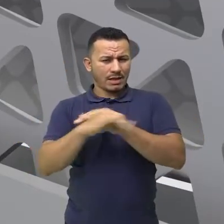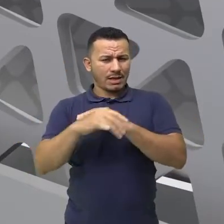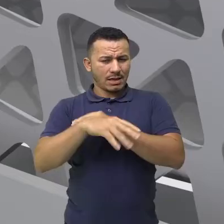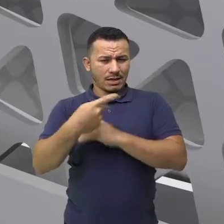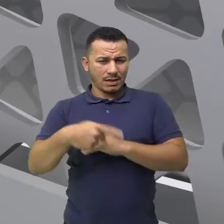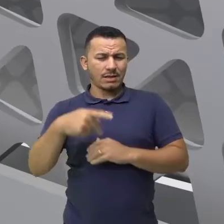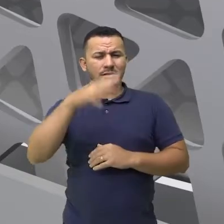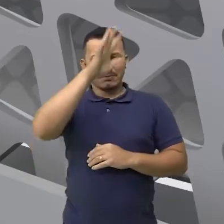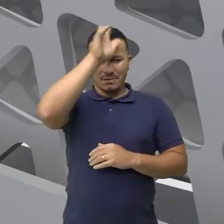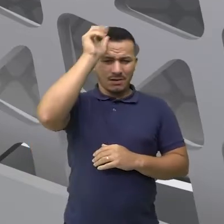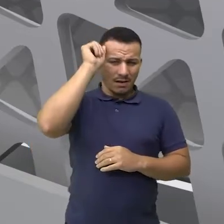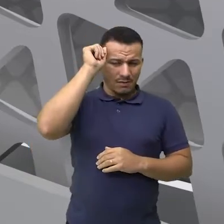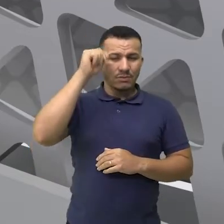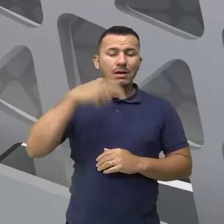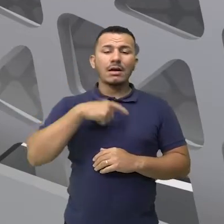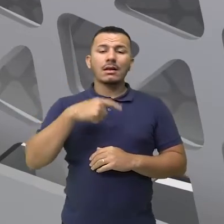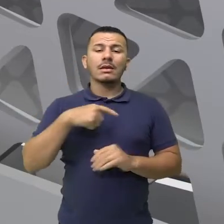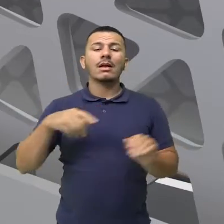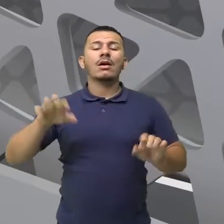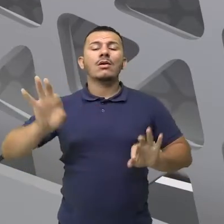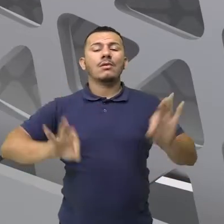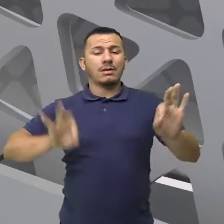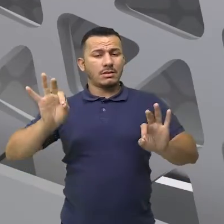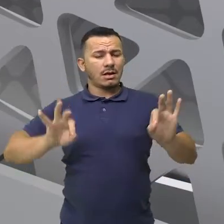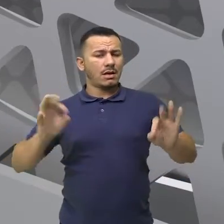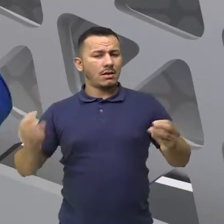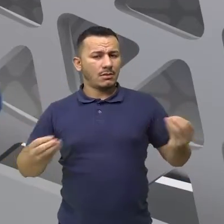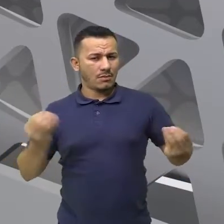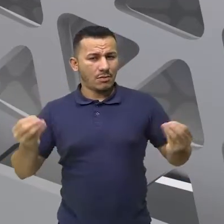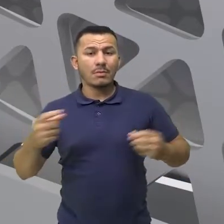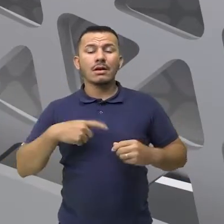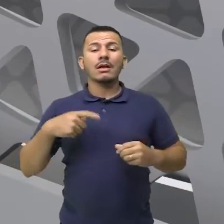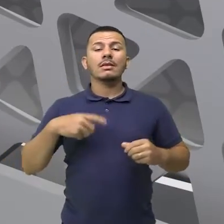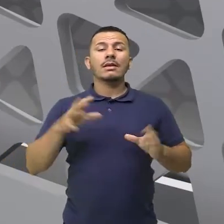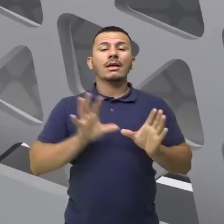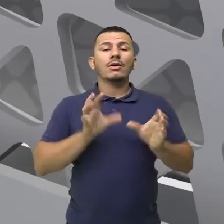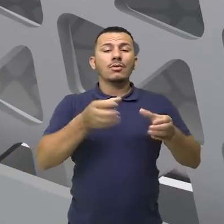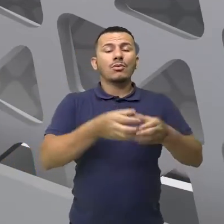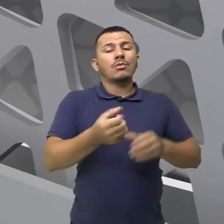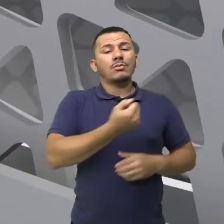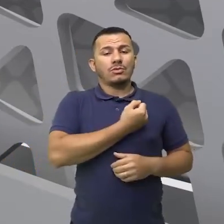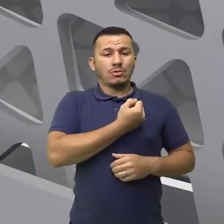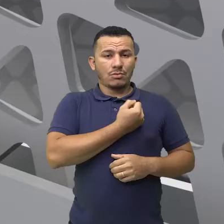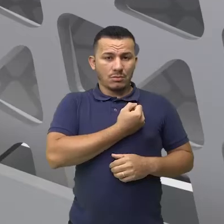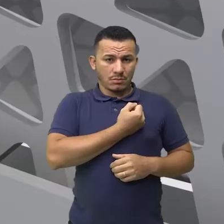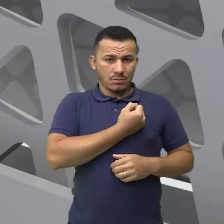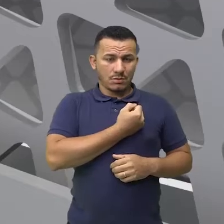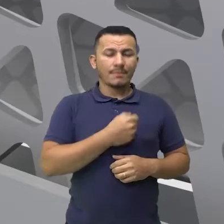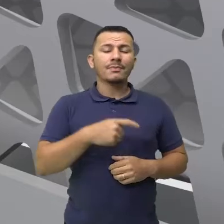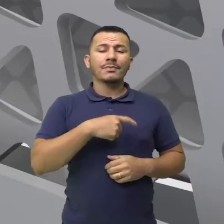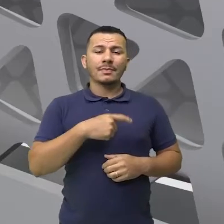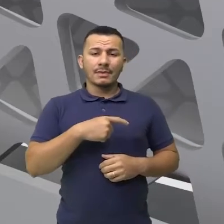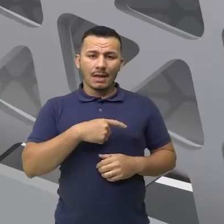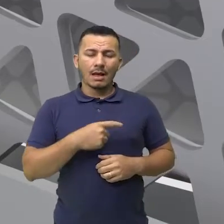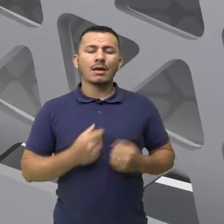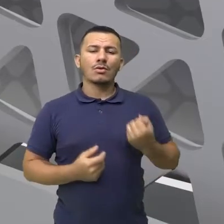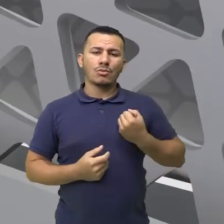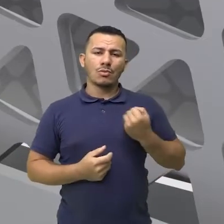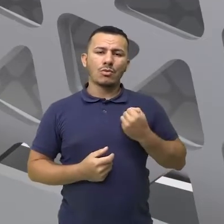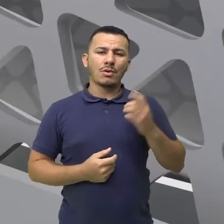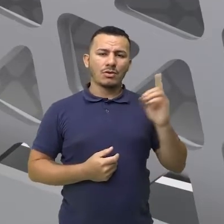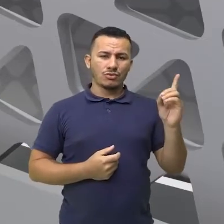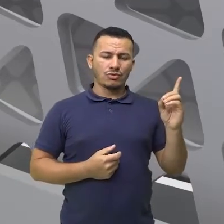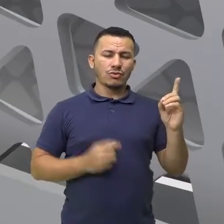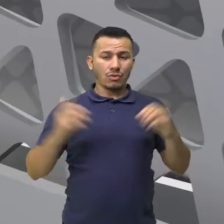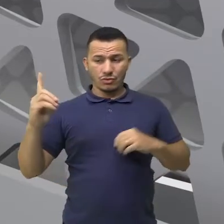cidade, do nosso município, elas são organizadas por conjuntos numéricos, né? Uns números que ficam